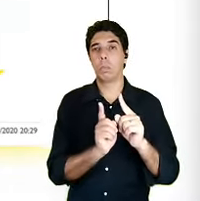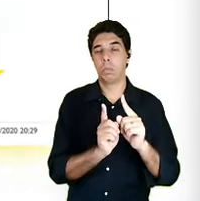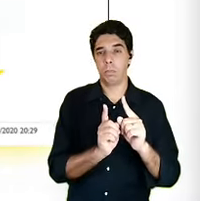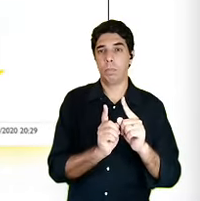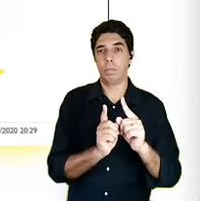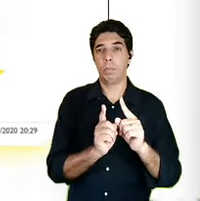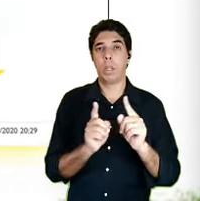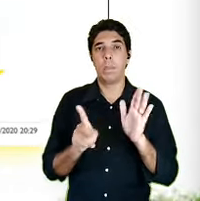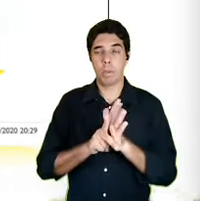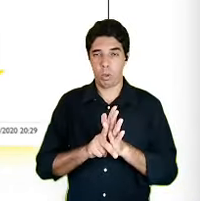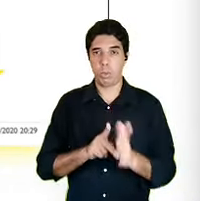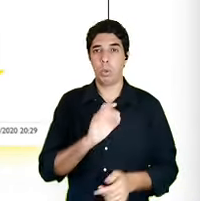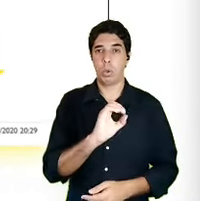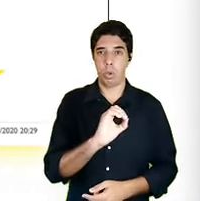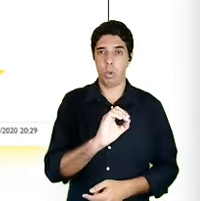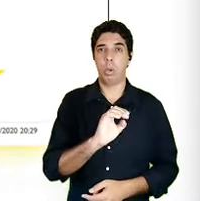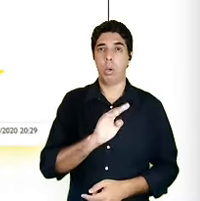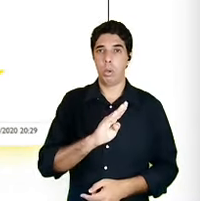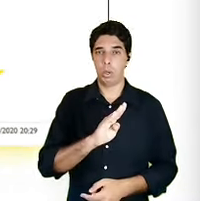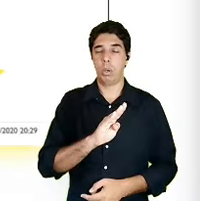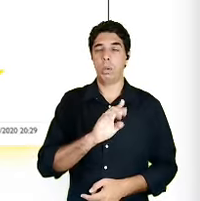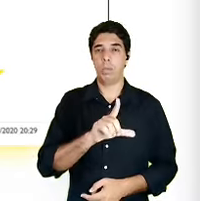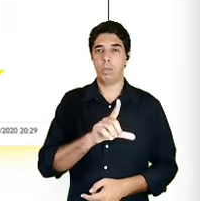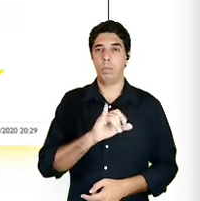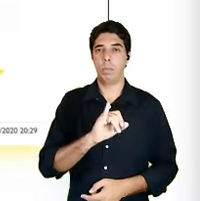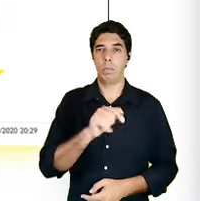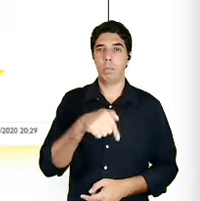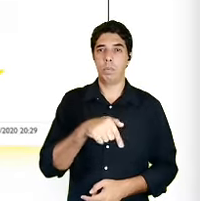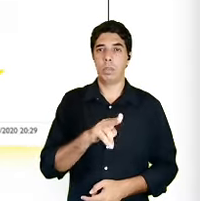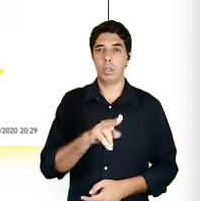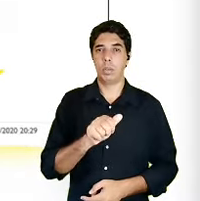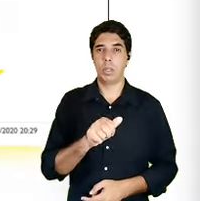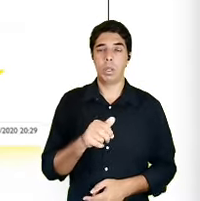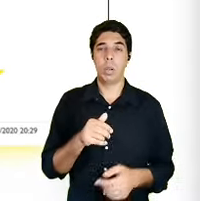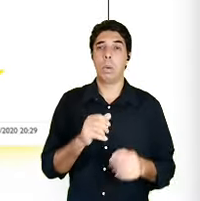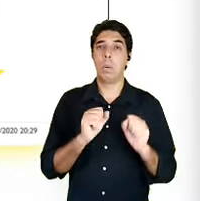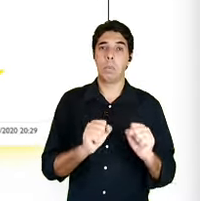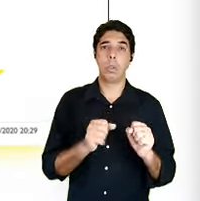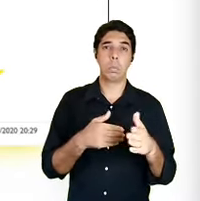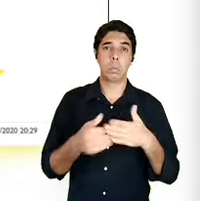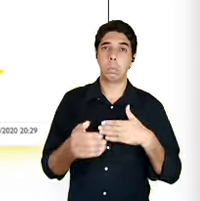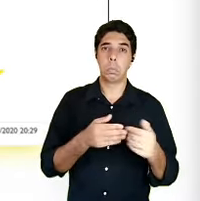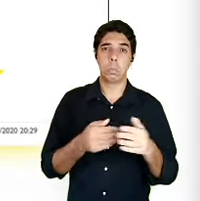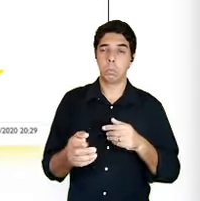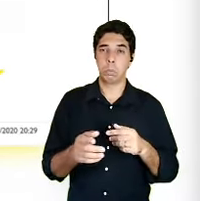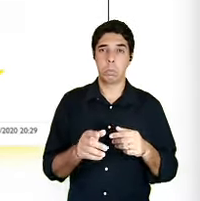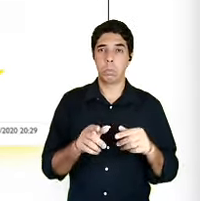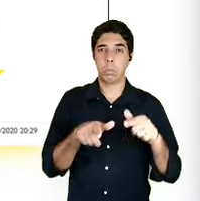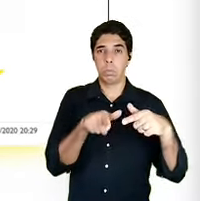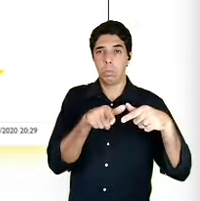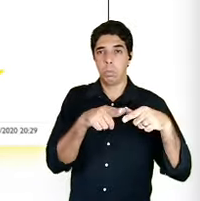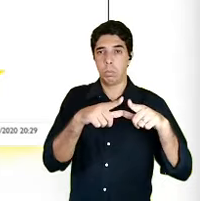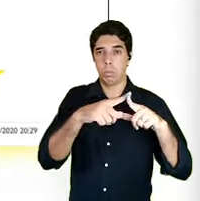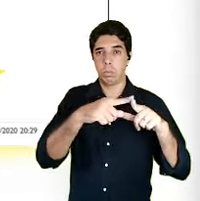característica da projeção oblíqua. Então, a projeção ela pode se localizar em qualquer ponto aqui do plano de projeção,